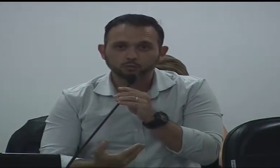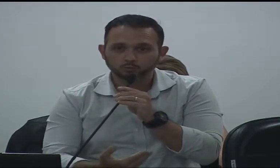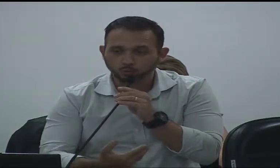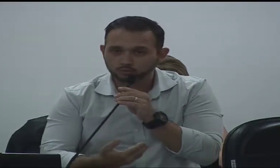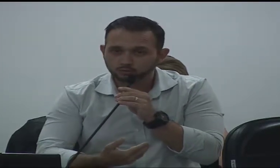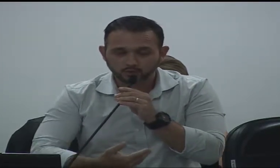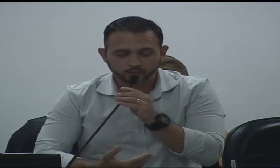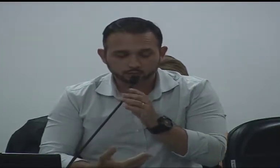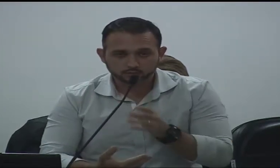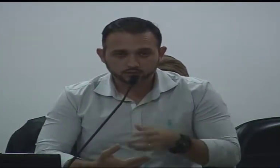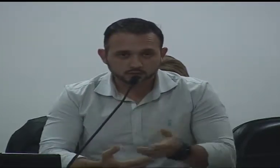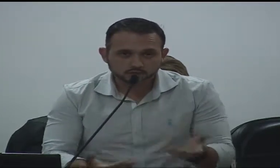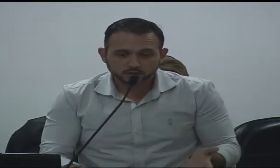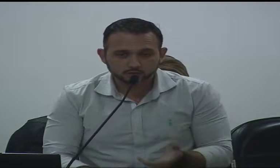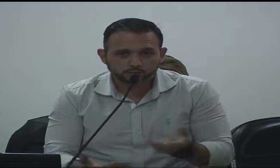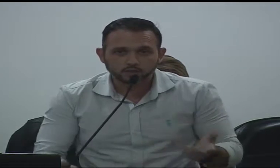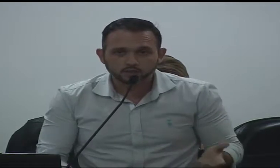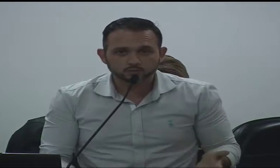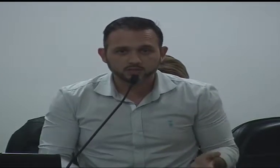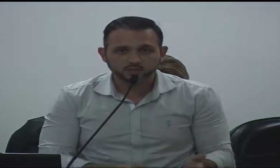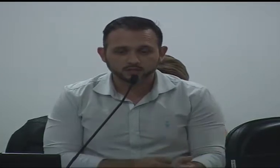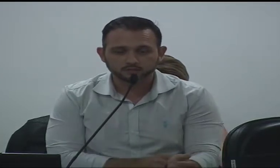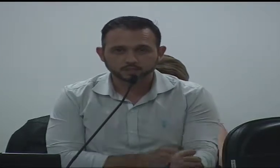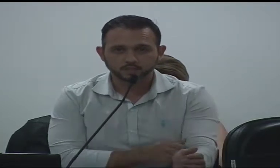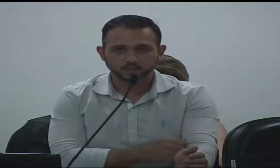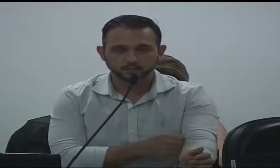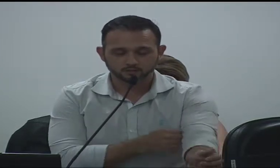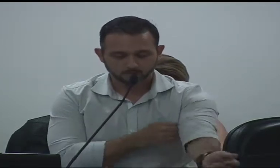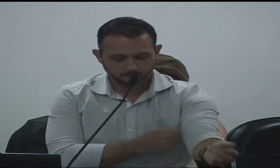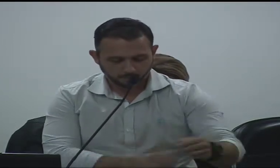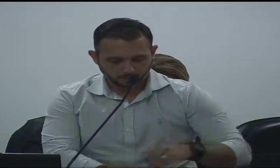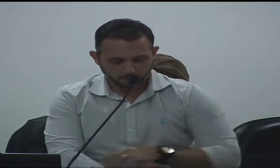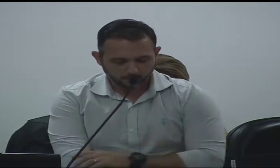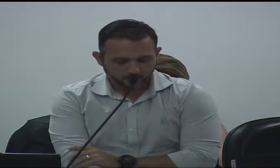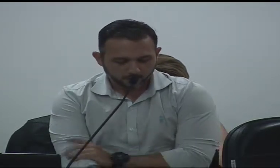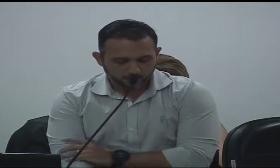democrático, quando tanto falamos aqui nesse plenário.